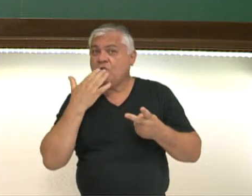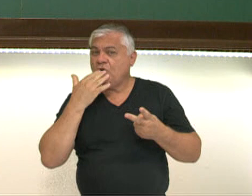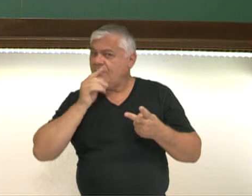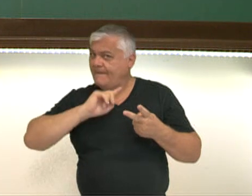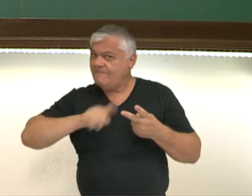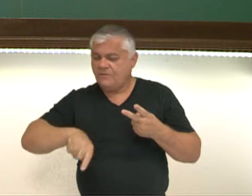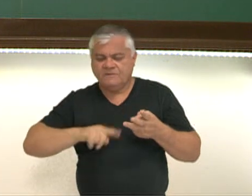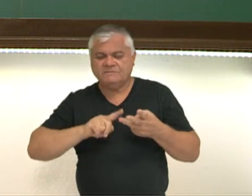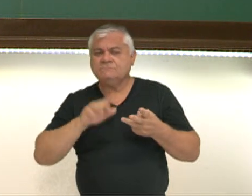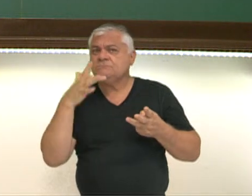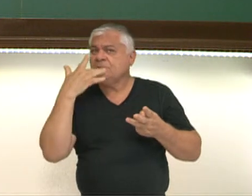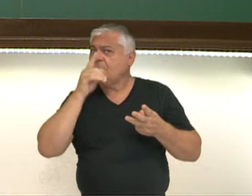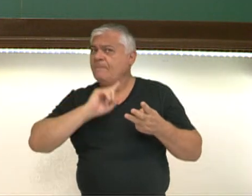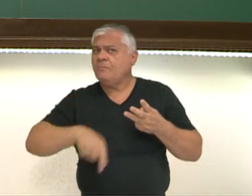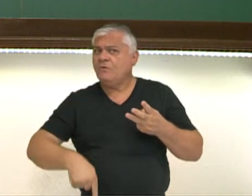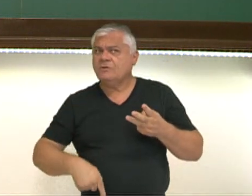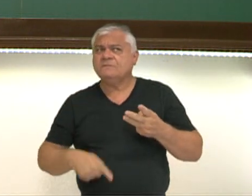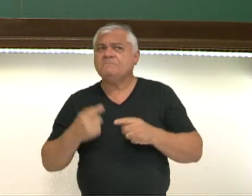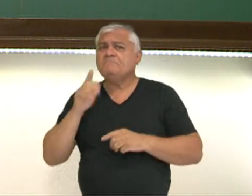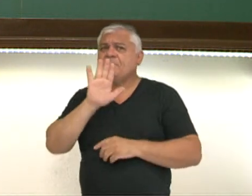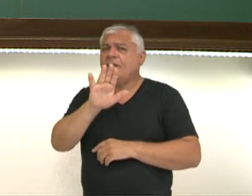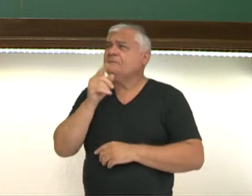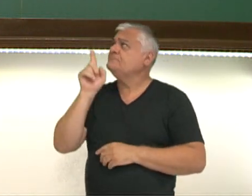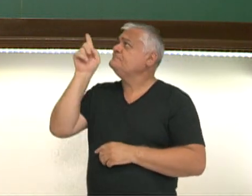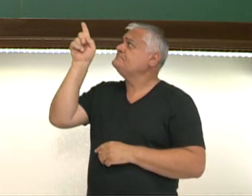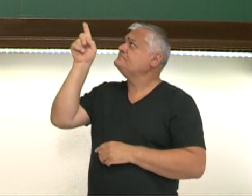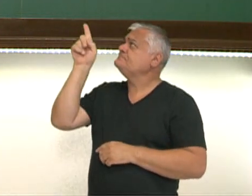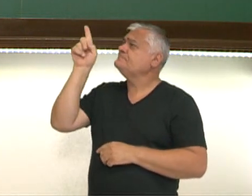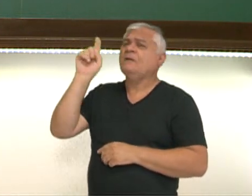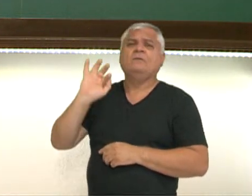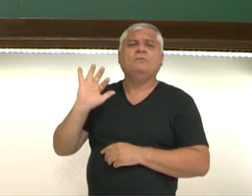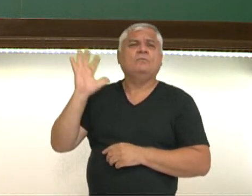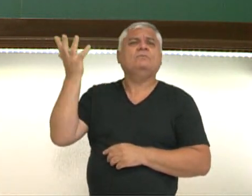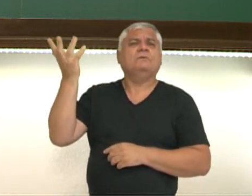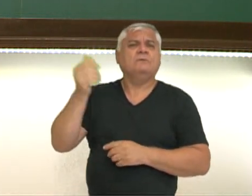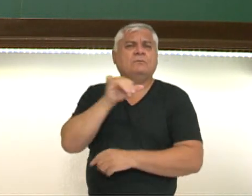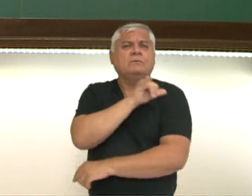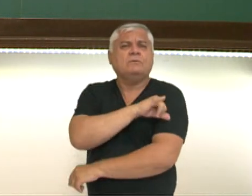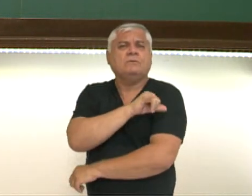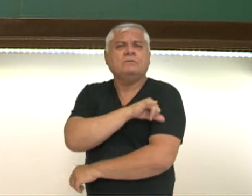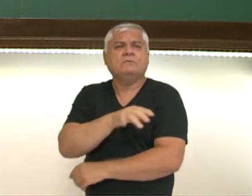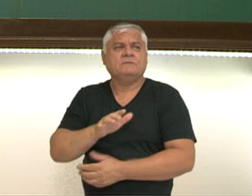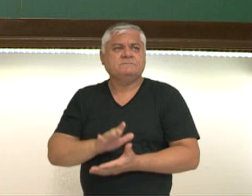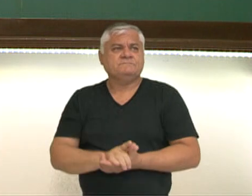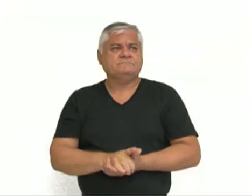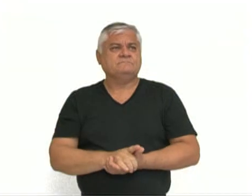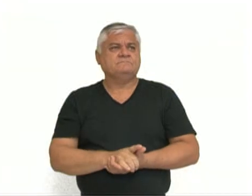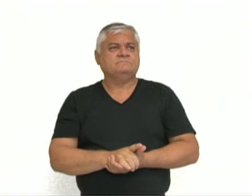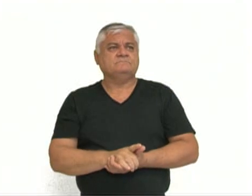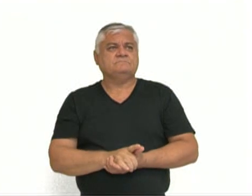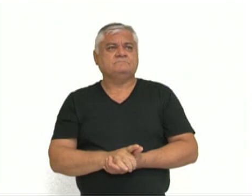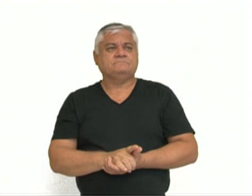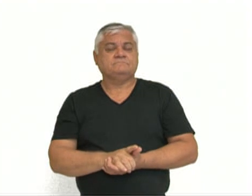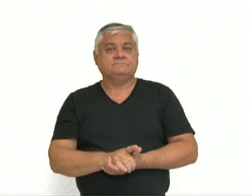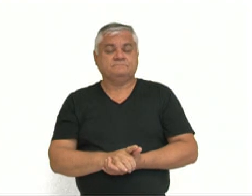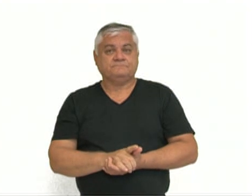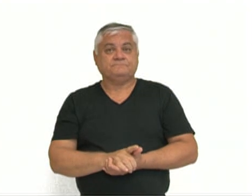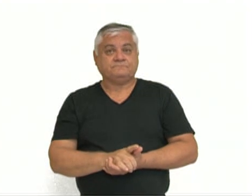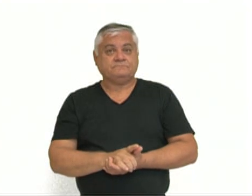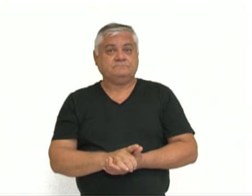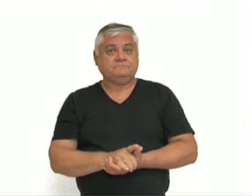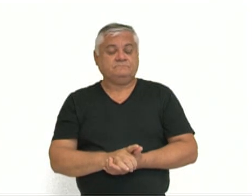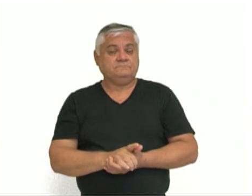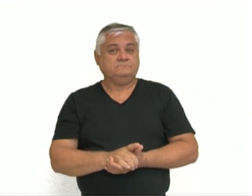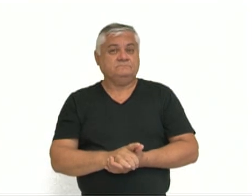pode ter sabor, não é verdade? Mas o que será que aconteceu no Rio de Janeiro nessa época? Vejam, em 7